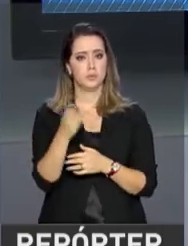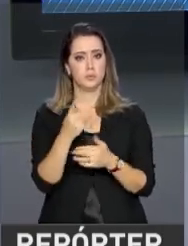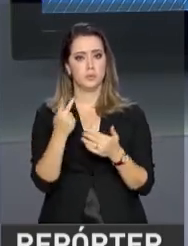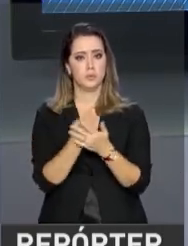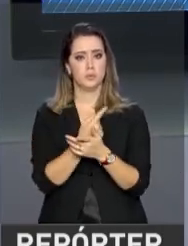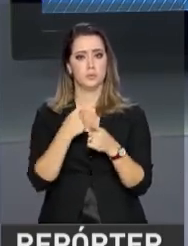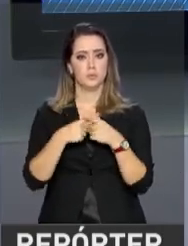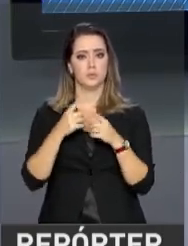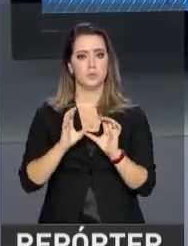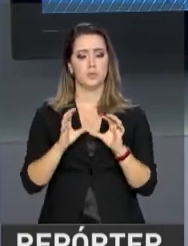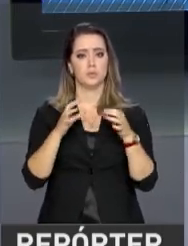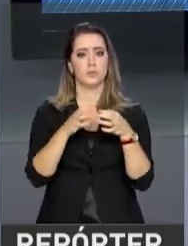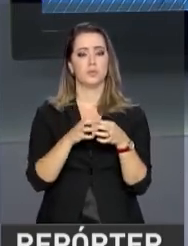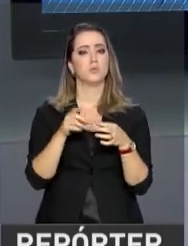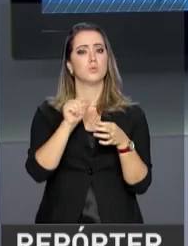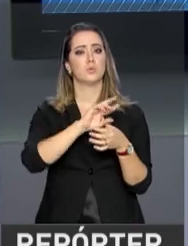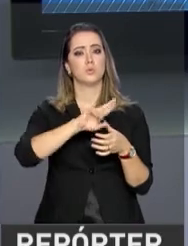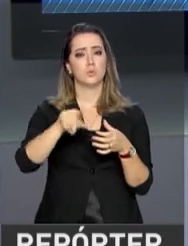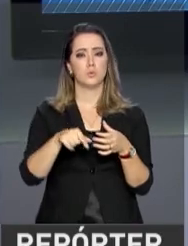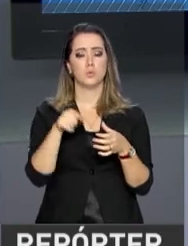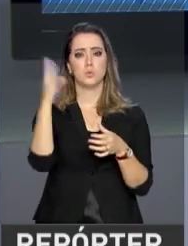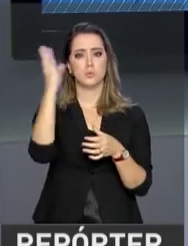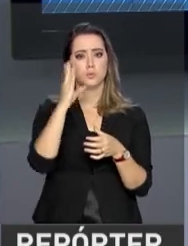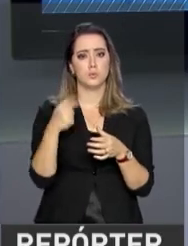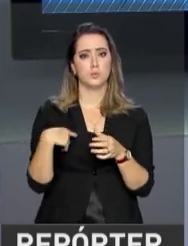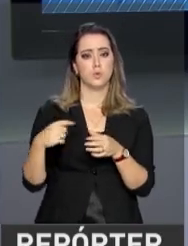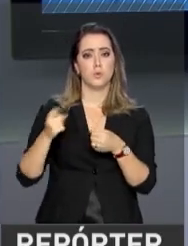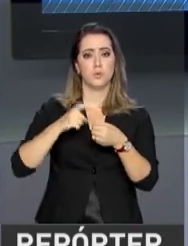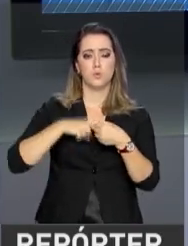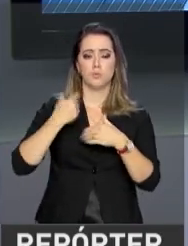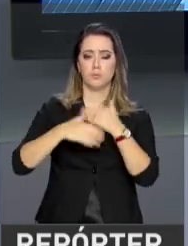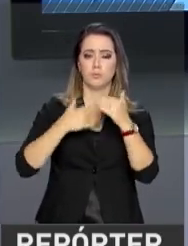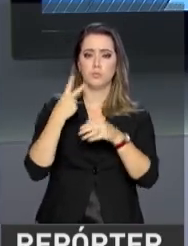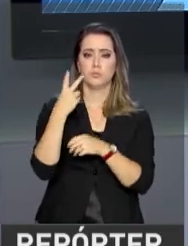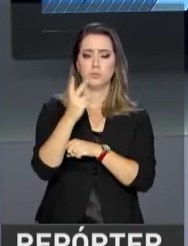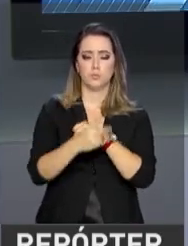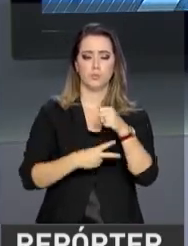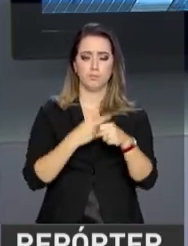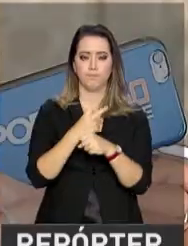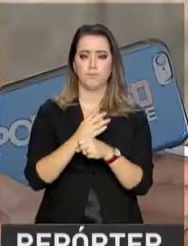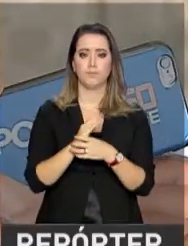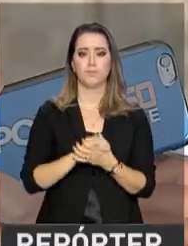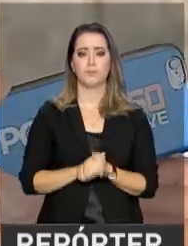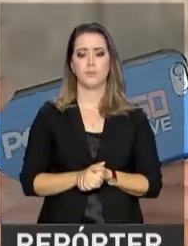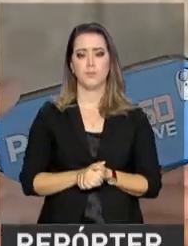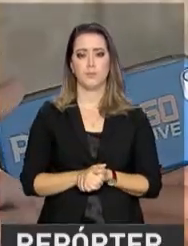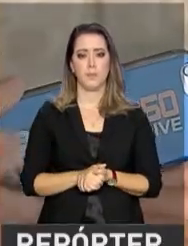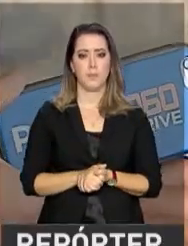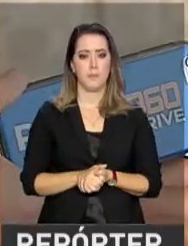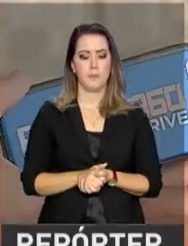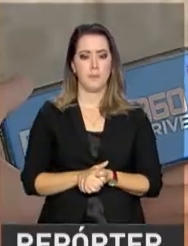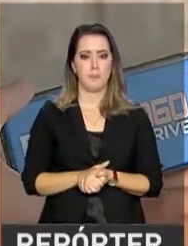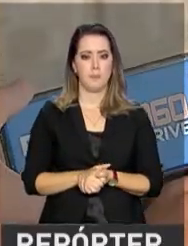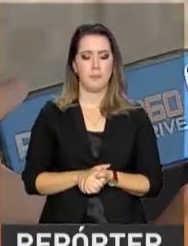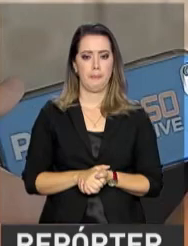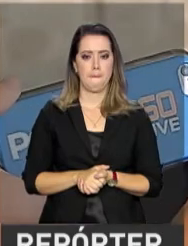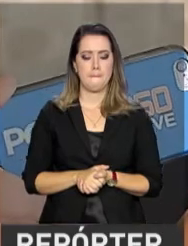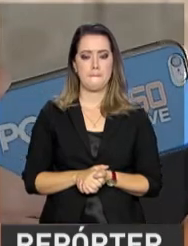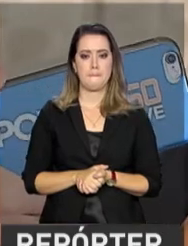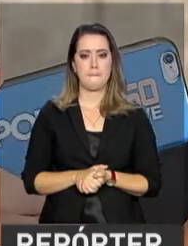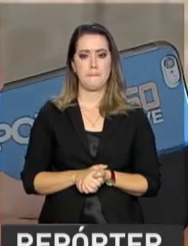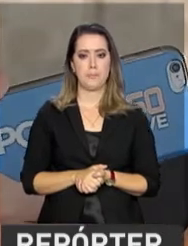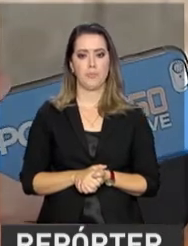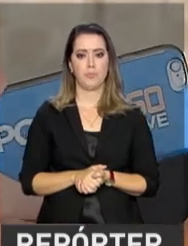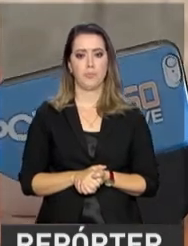ocorreu porque o setor siderúrgico brasileiro se recuperou nos últimos dois anos no caso desse